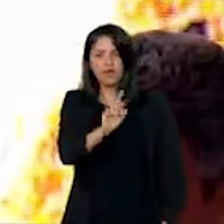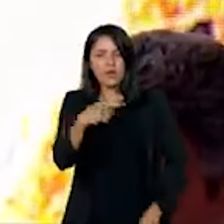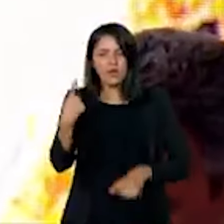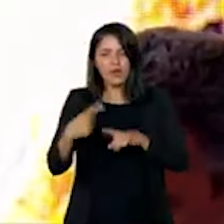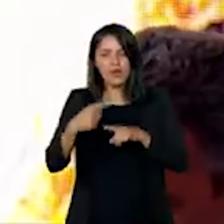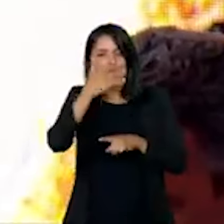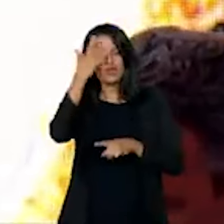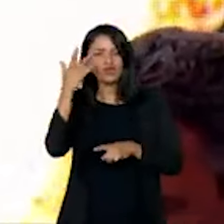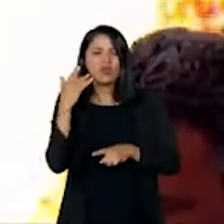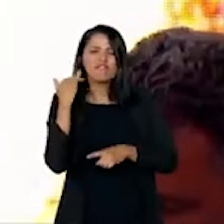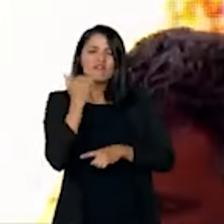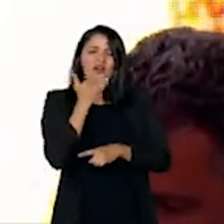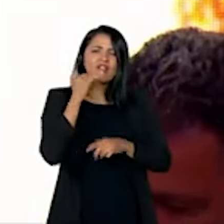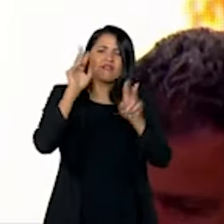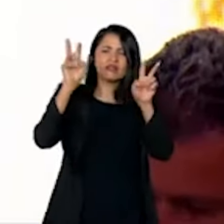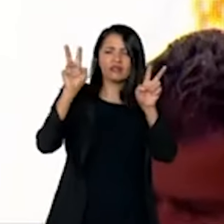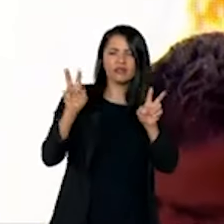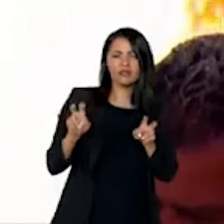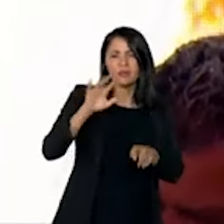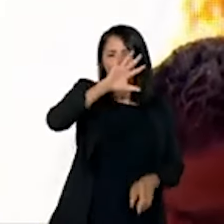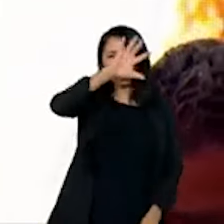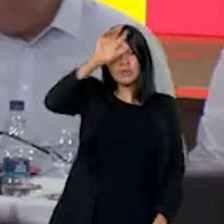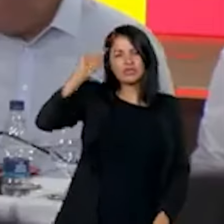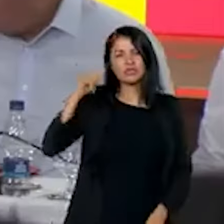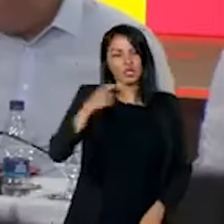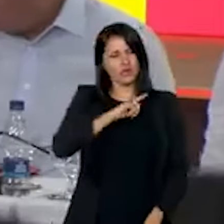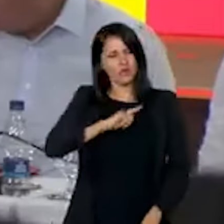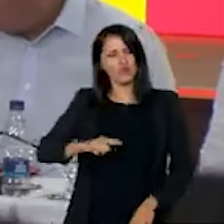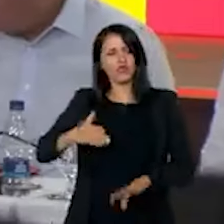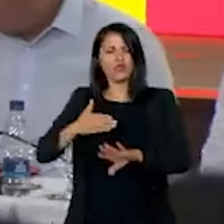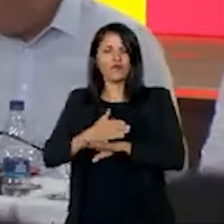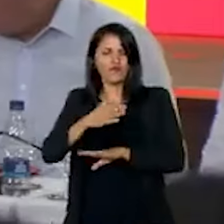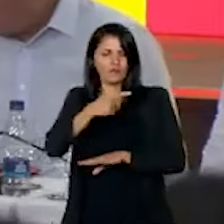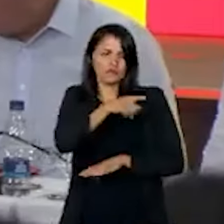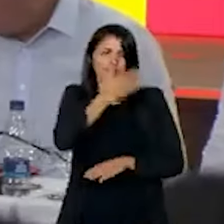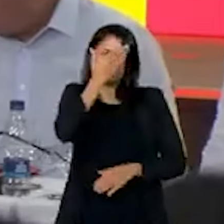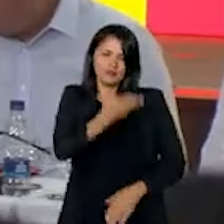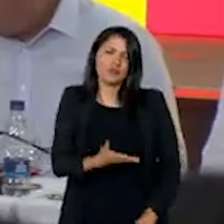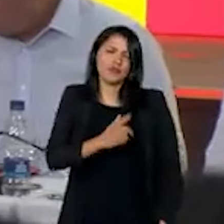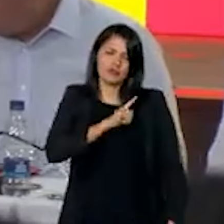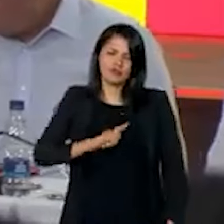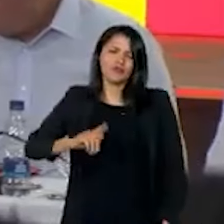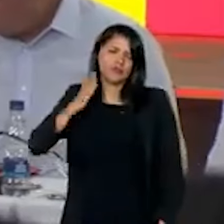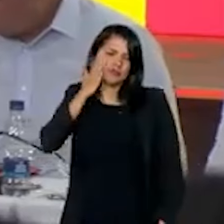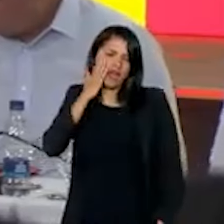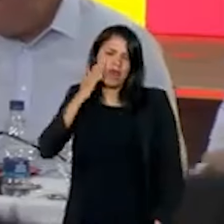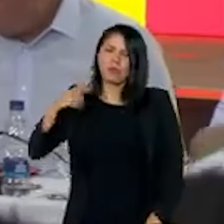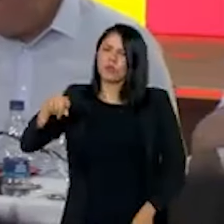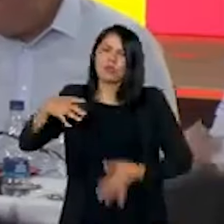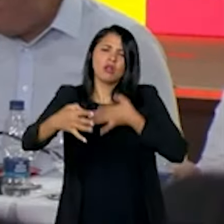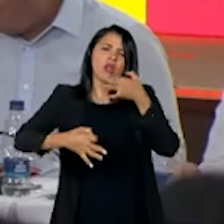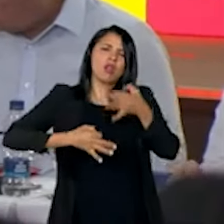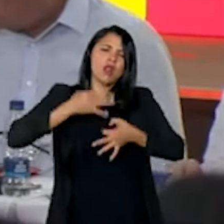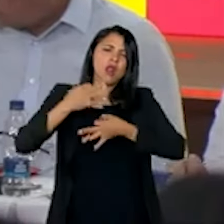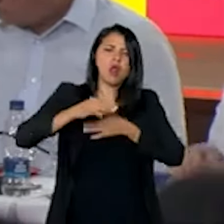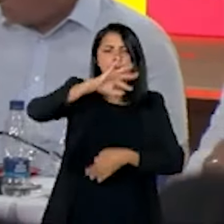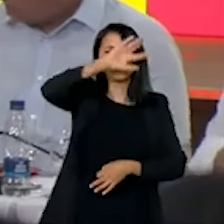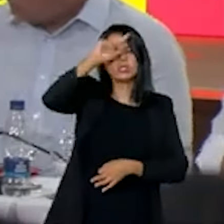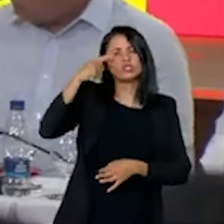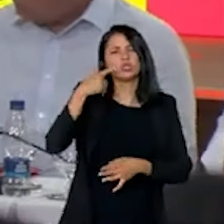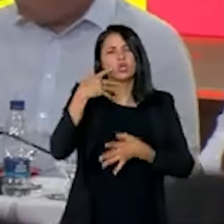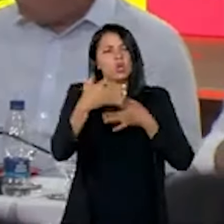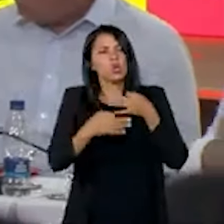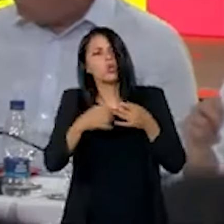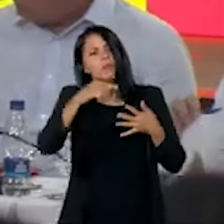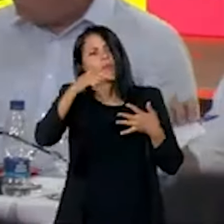mundo fala da Amazônia. Todo mundo, governador, você viaja e você sabe. Todo mundo dá um papito na Amazônia. Ah, porque a